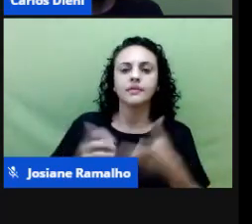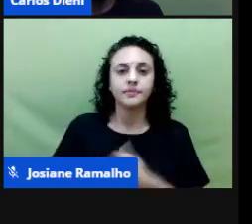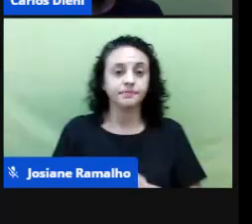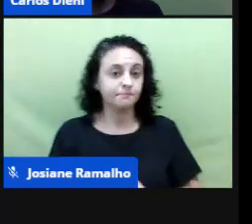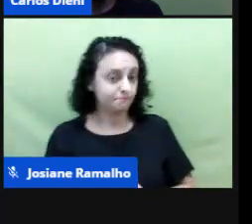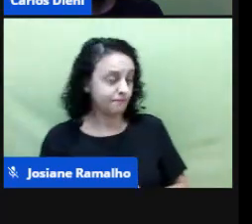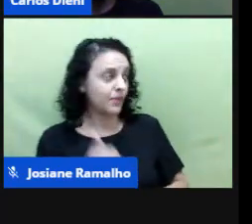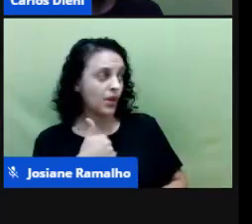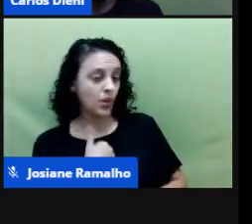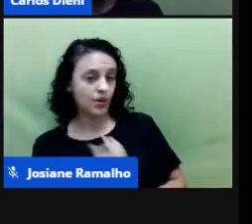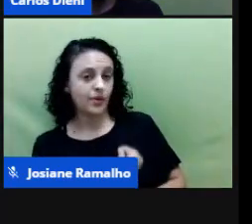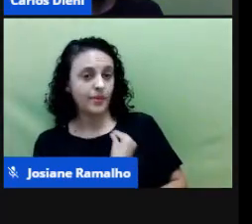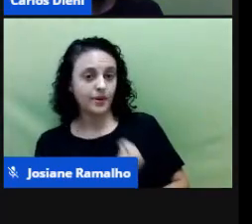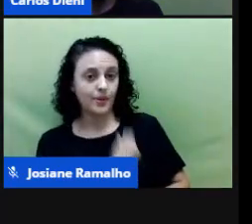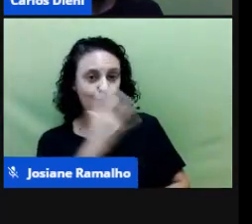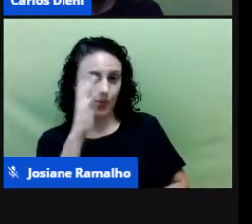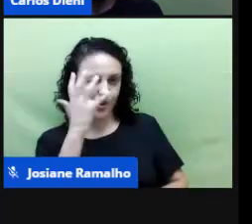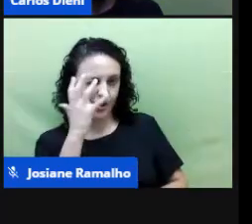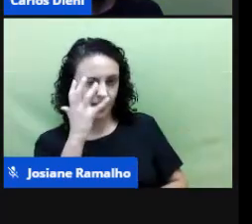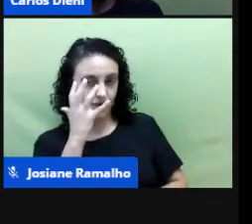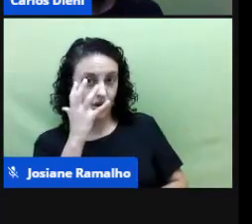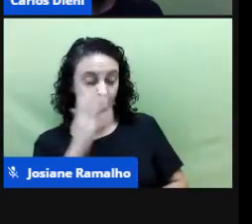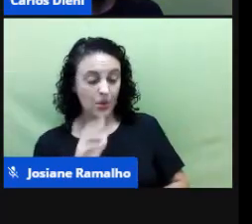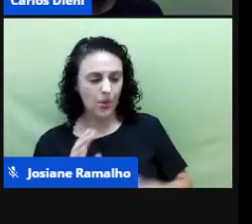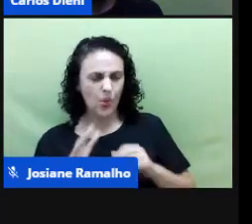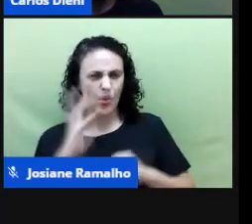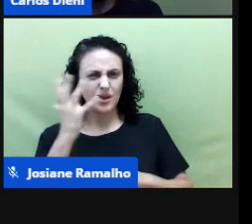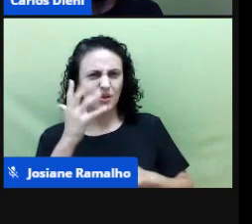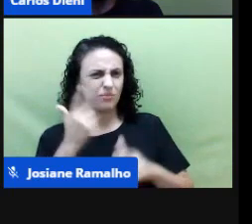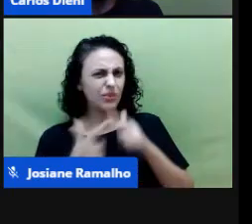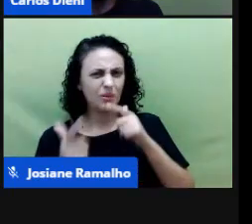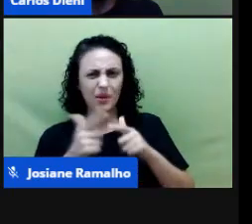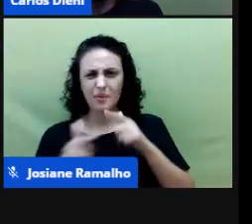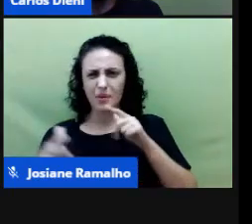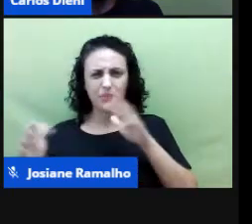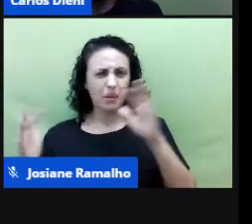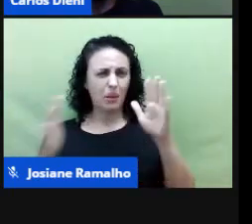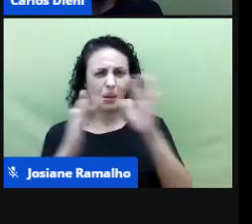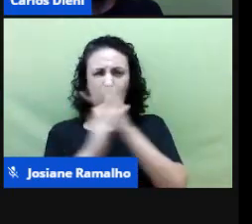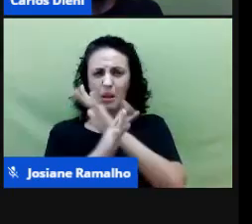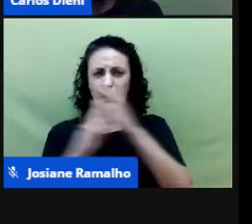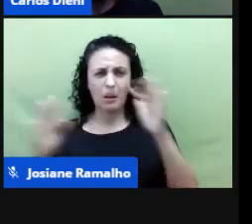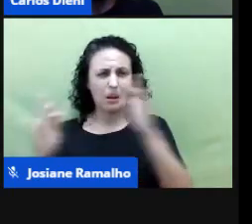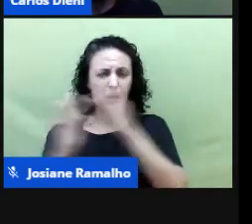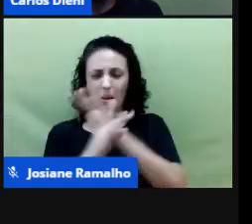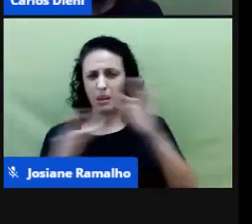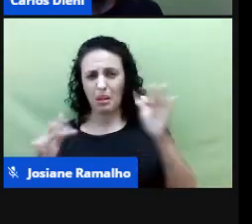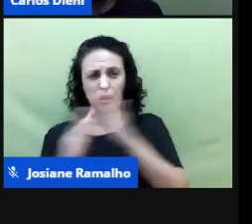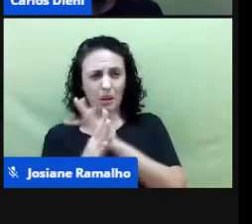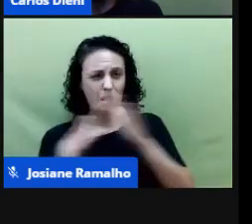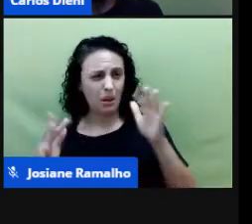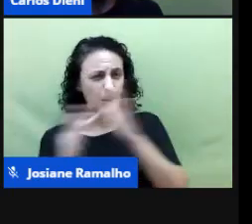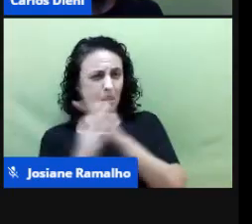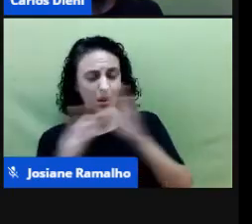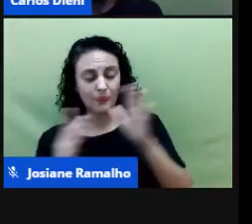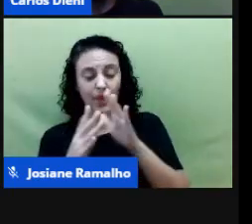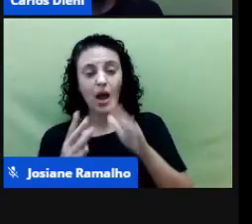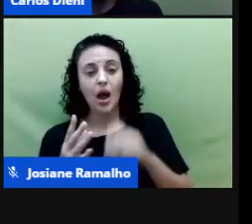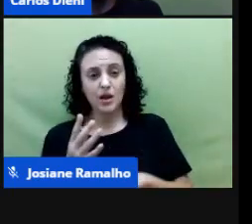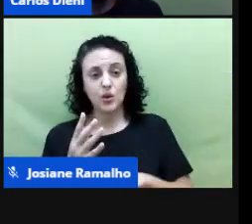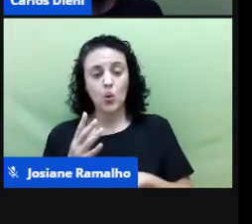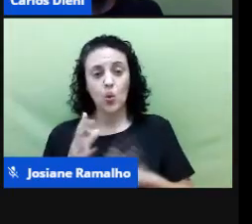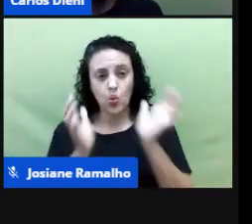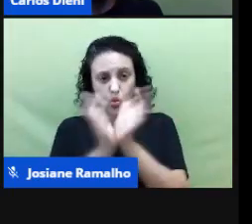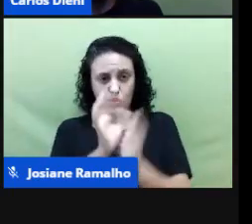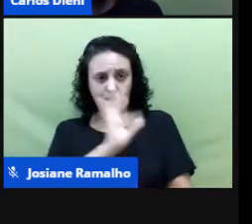aquele negócio de espuminha, os PM lá do terceiro batalhão vieram correndo. Aí eu, para me defender, que eles começaram a dar tiro pro alto lá, eu